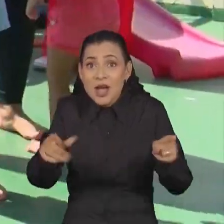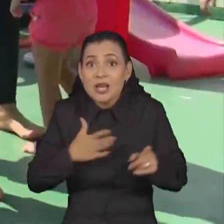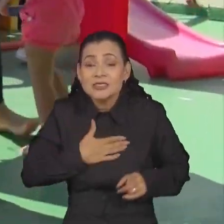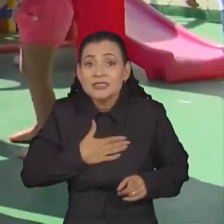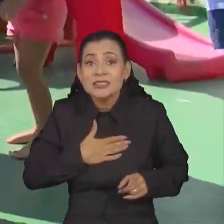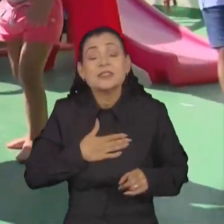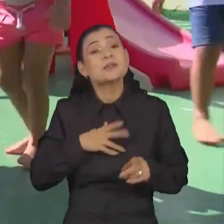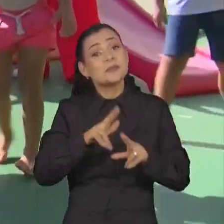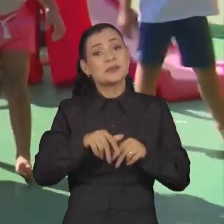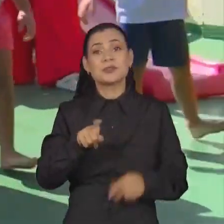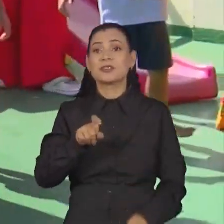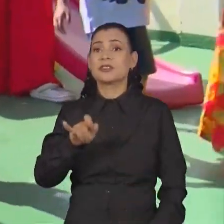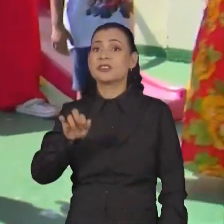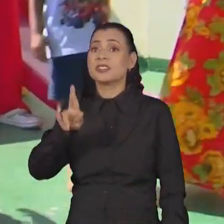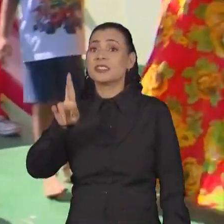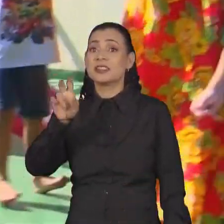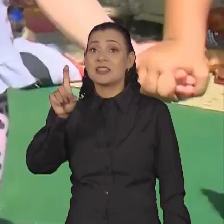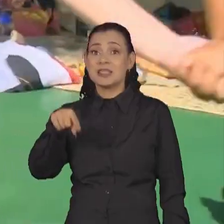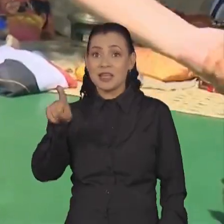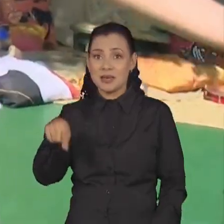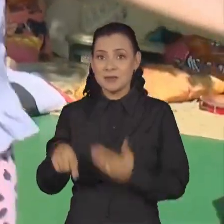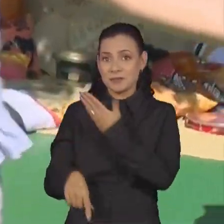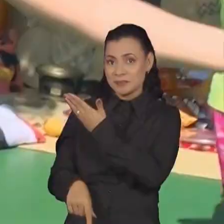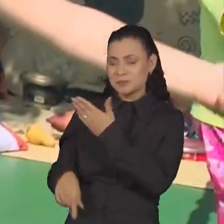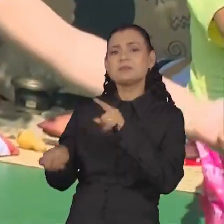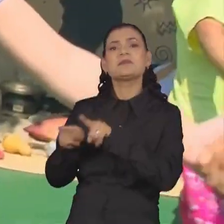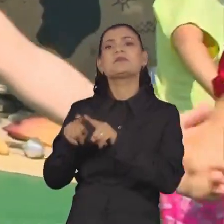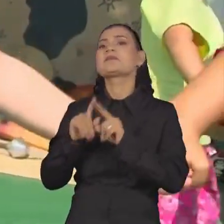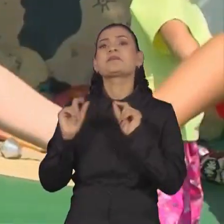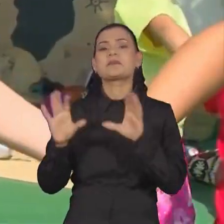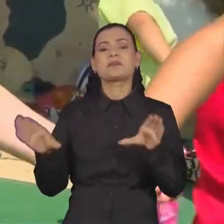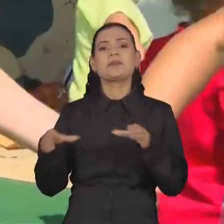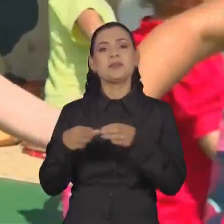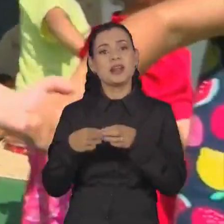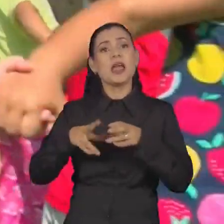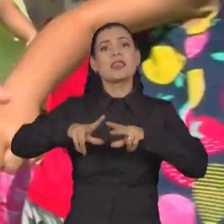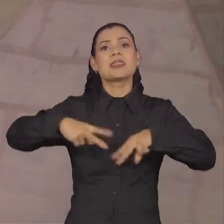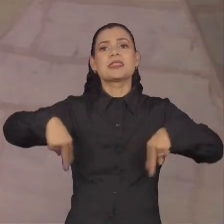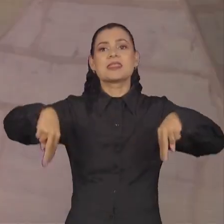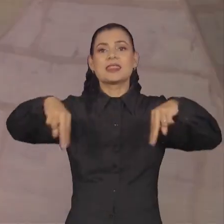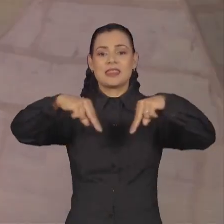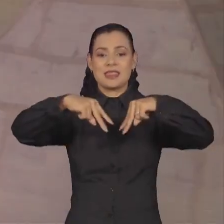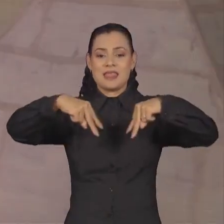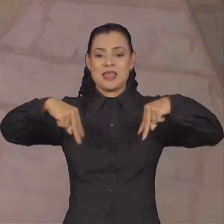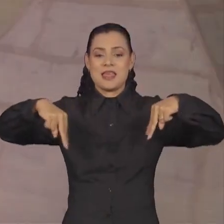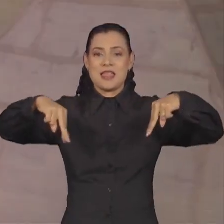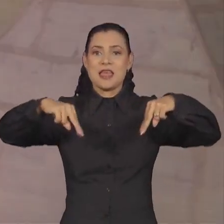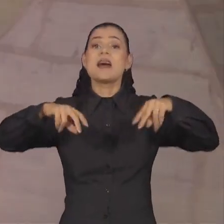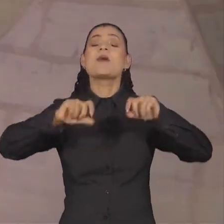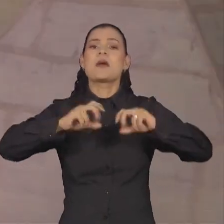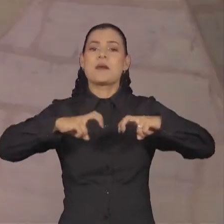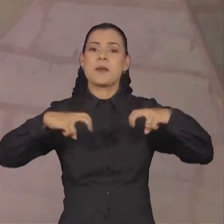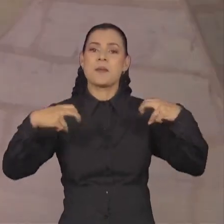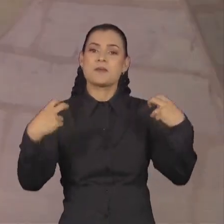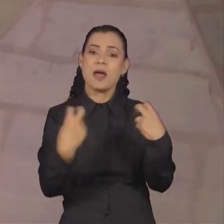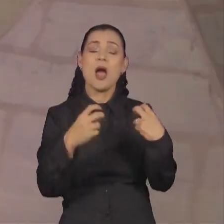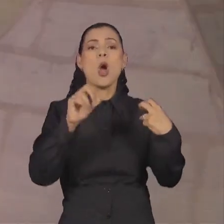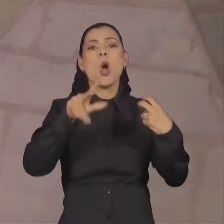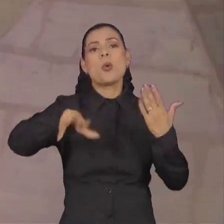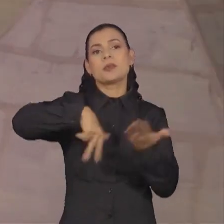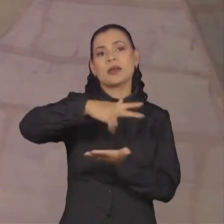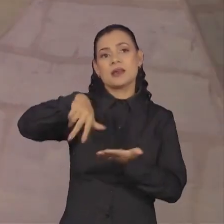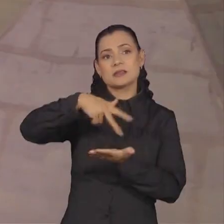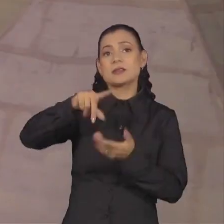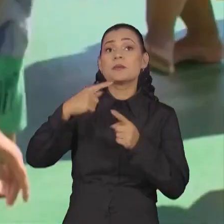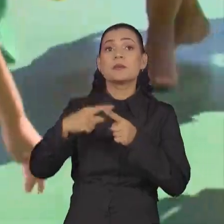Samba! O projeto Xirê tem origem iorubá, que significa roda ou dança. O projeto Xirê, ele veio baseado no